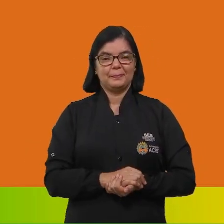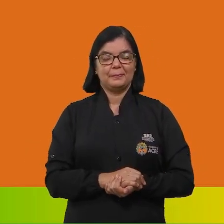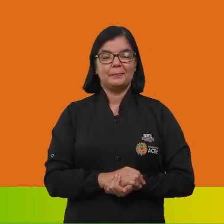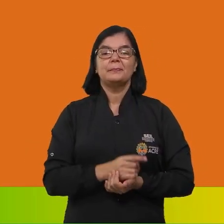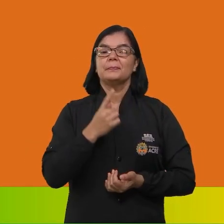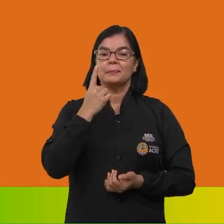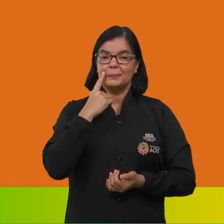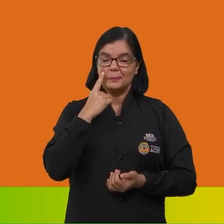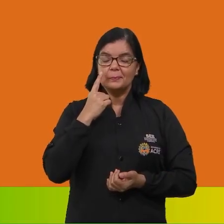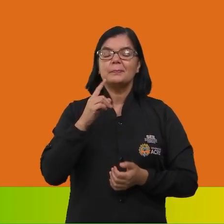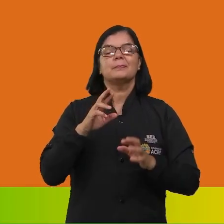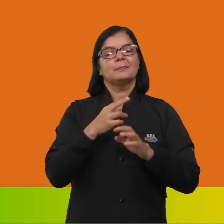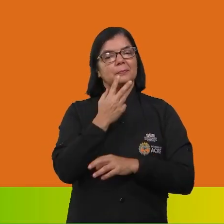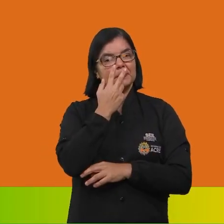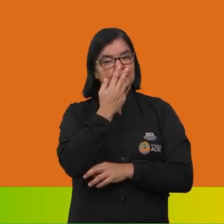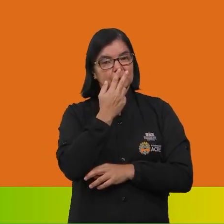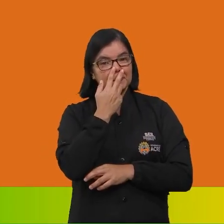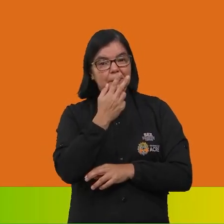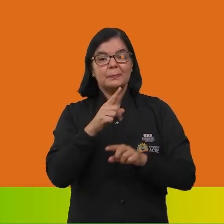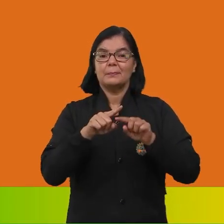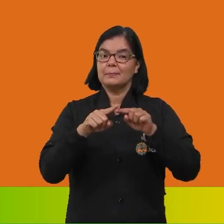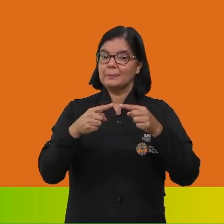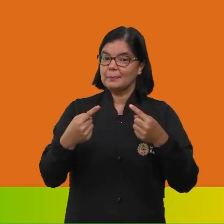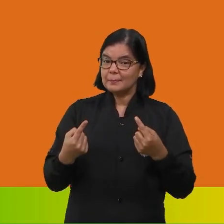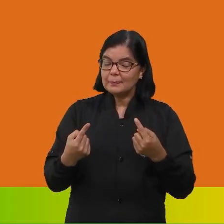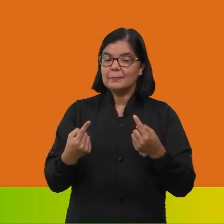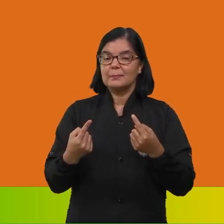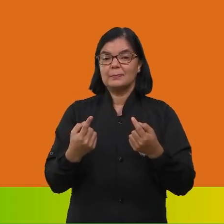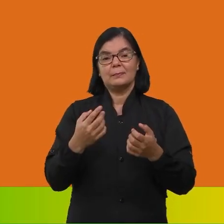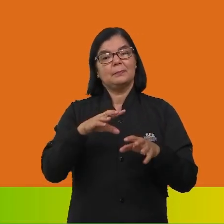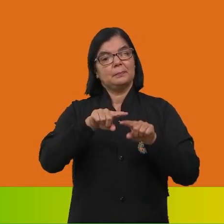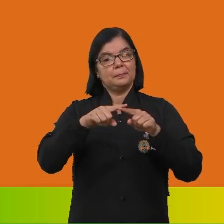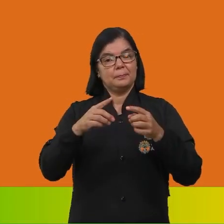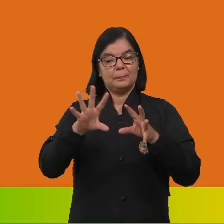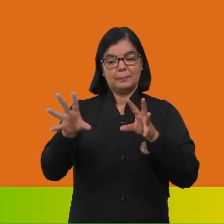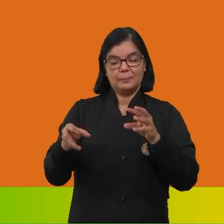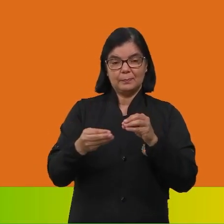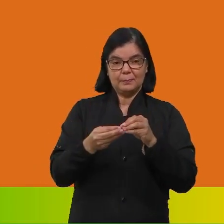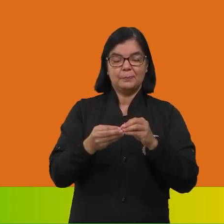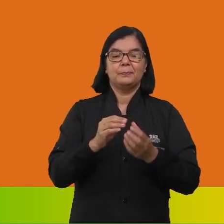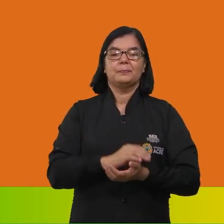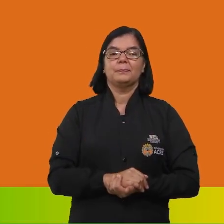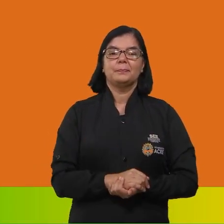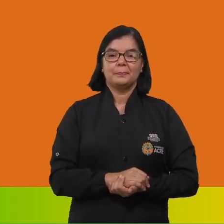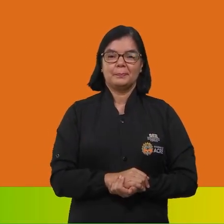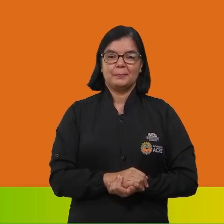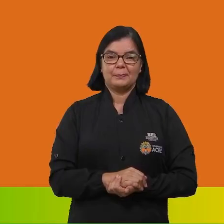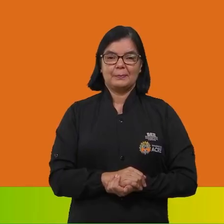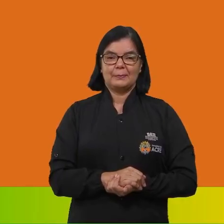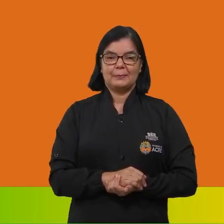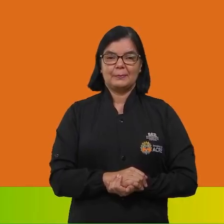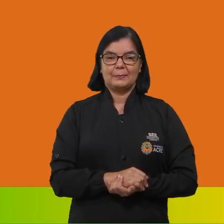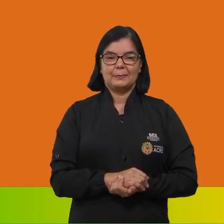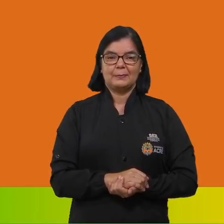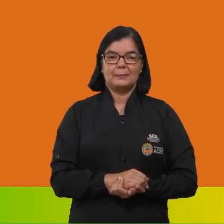são bastante parecidas, elas são complementares, uma está dentro da outra.